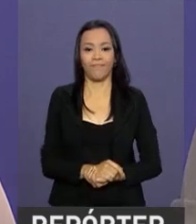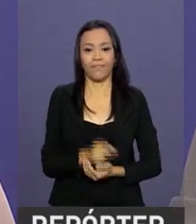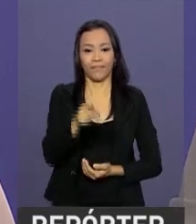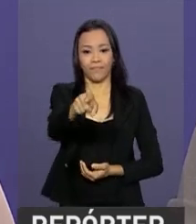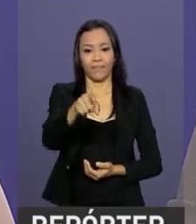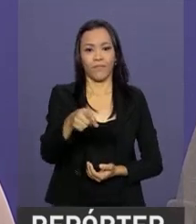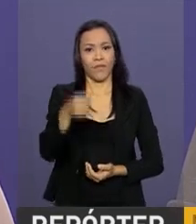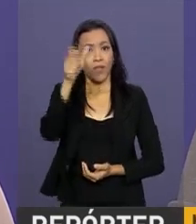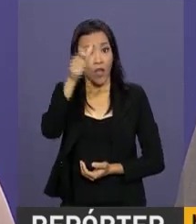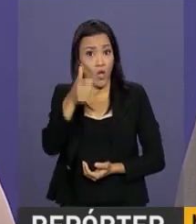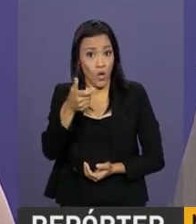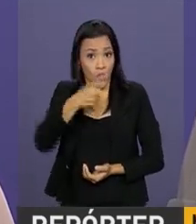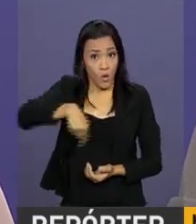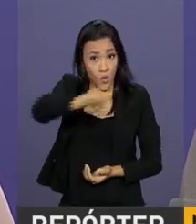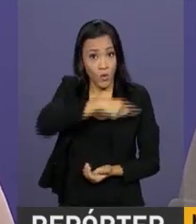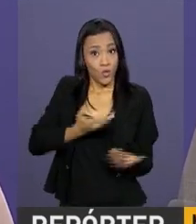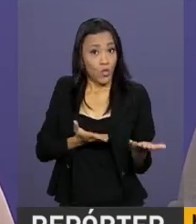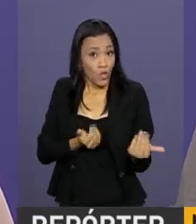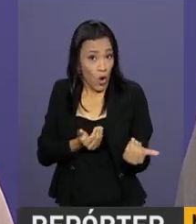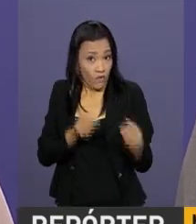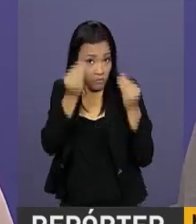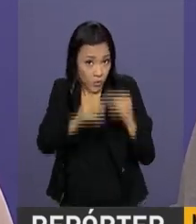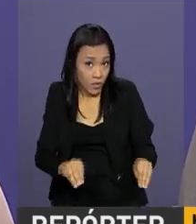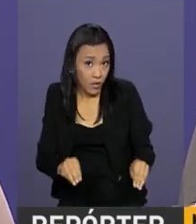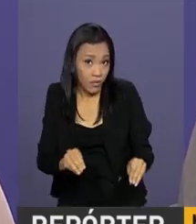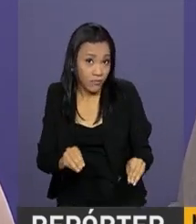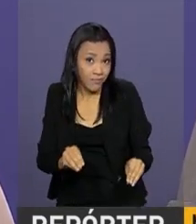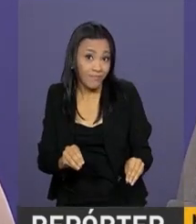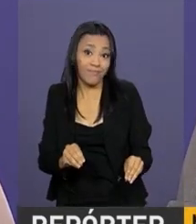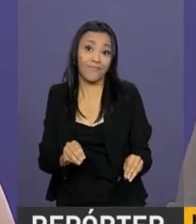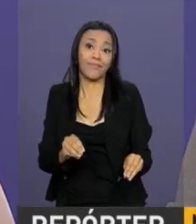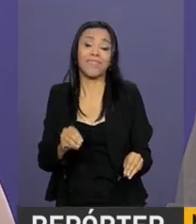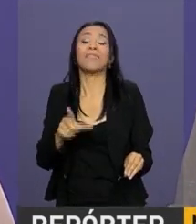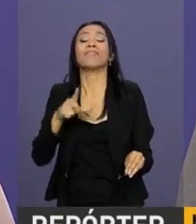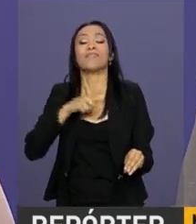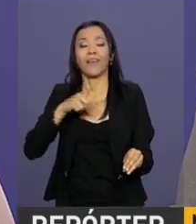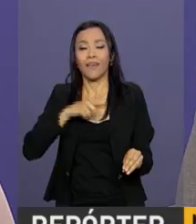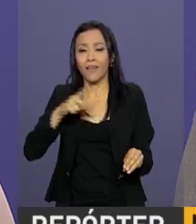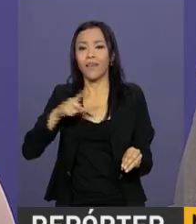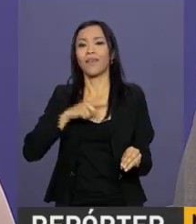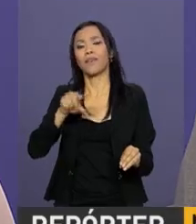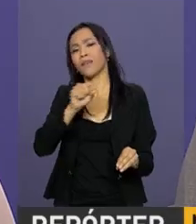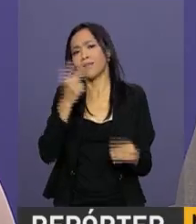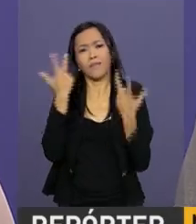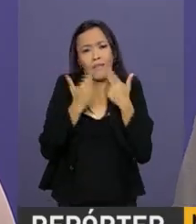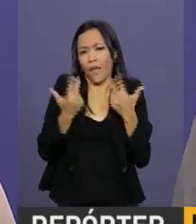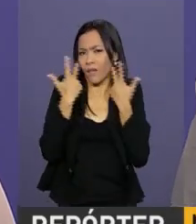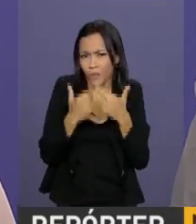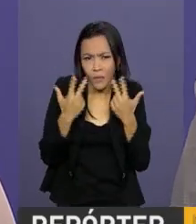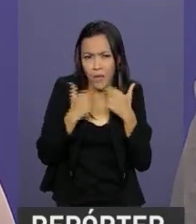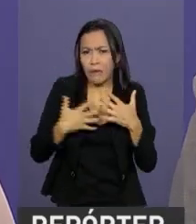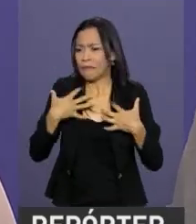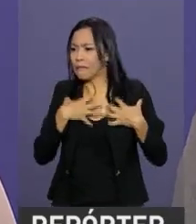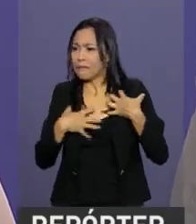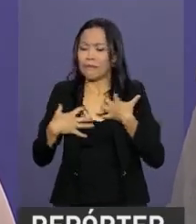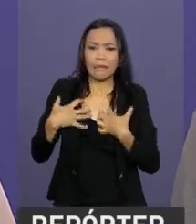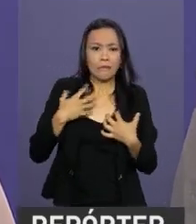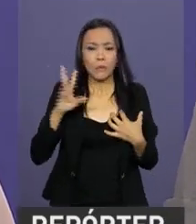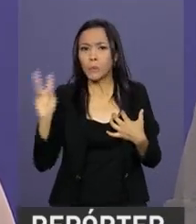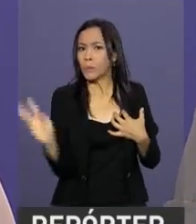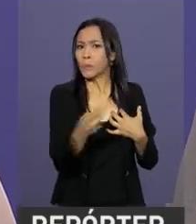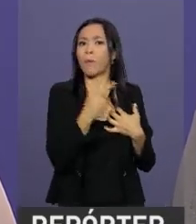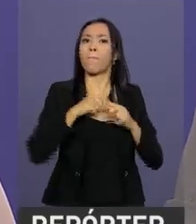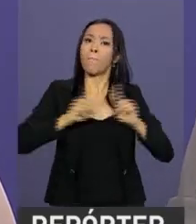Os jovens não serão prejudicados. Eu sei que há muita intranquilidade natural, mas nós